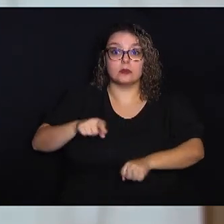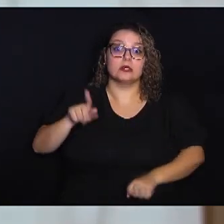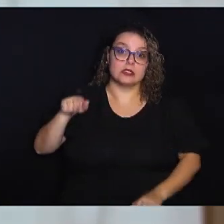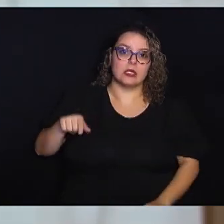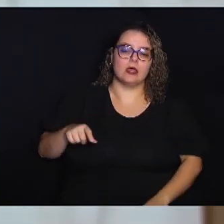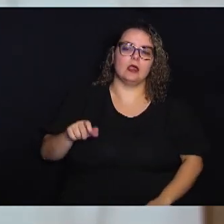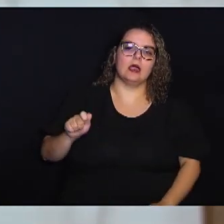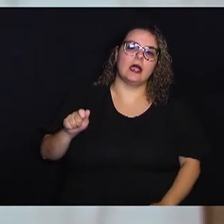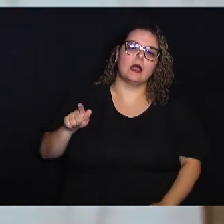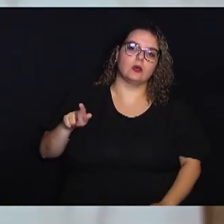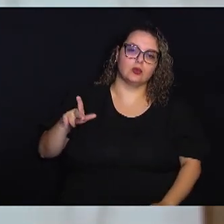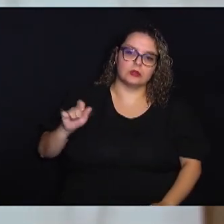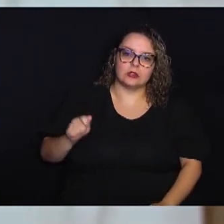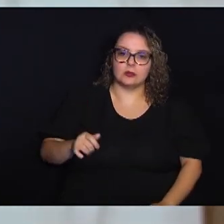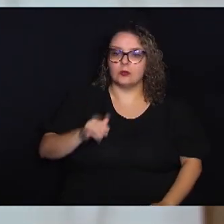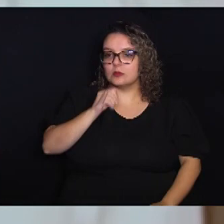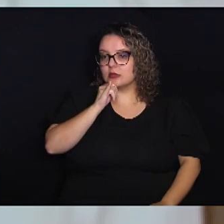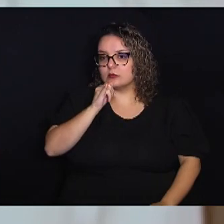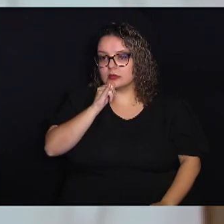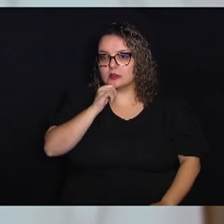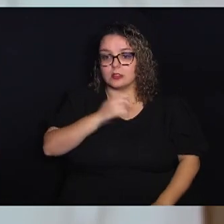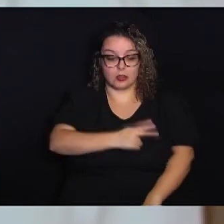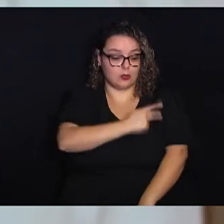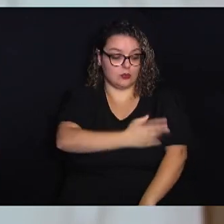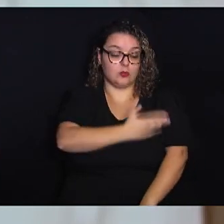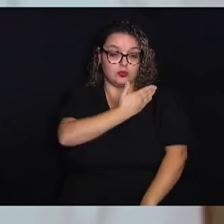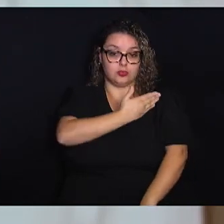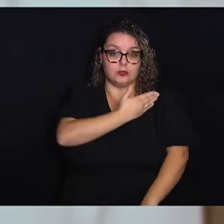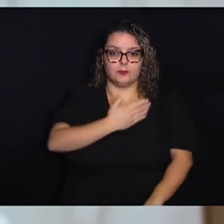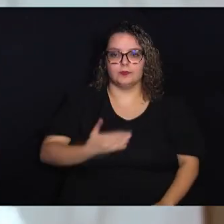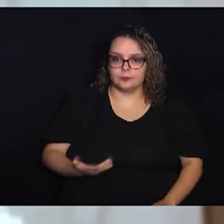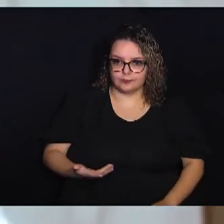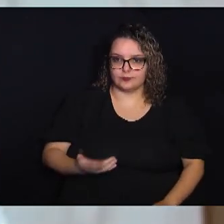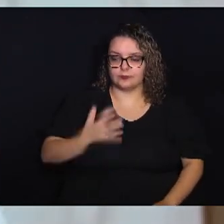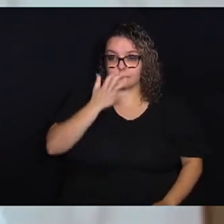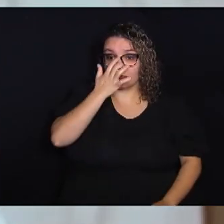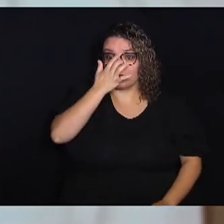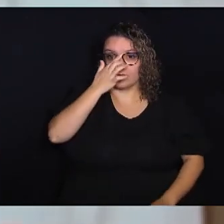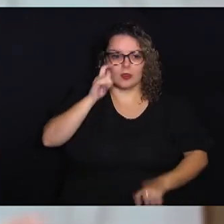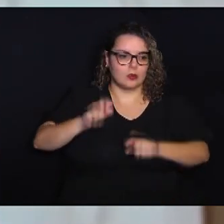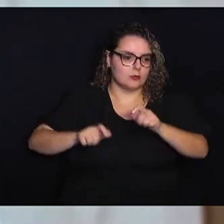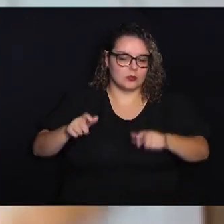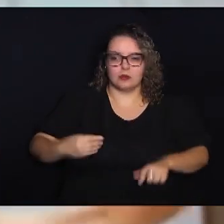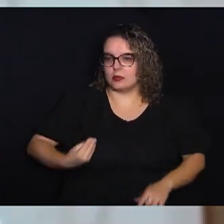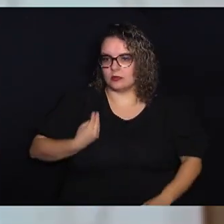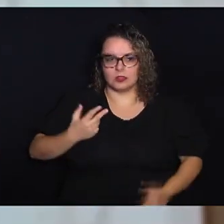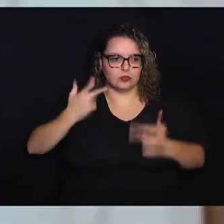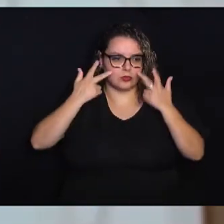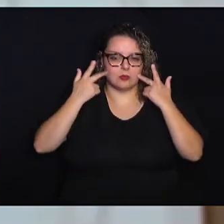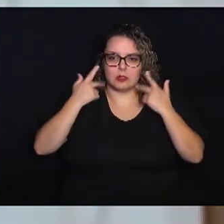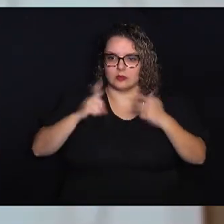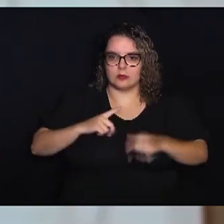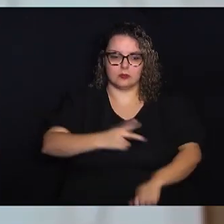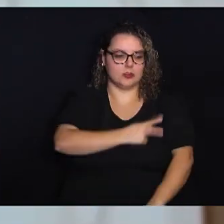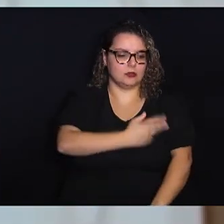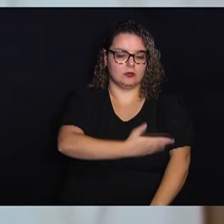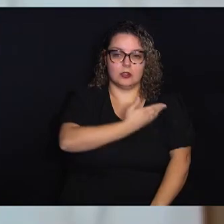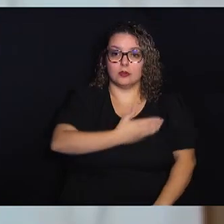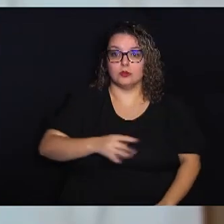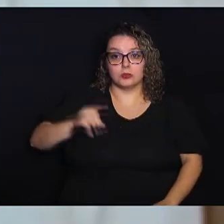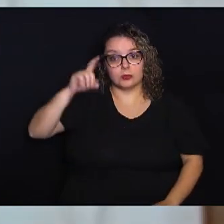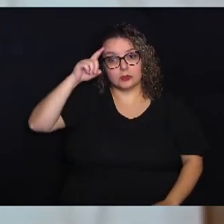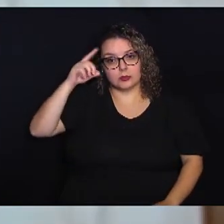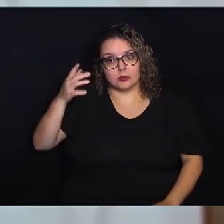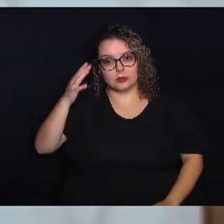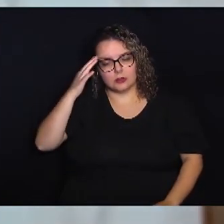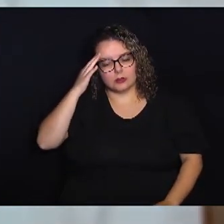aguda. Por exemplo, a própria pressão alta, né? Hipertensão arterial. A pessoa está ali vivendo a vida dela, tem pressão alta, no dia que ela tem